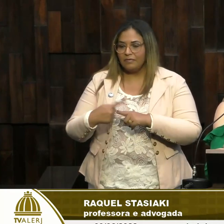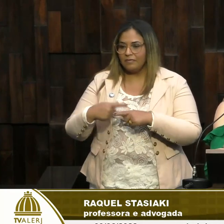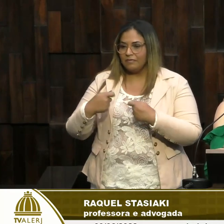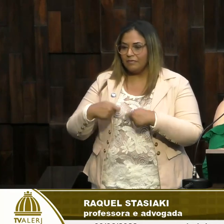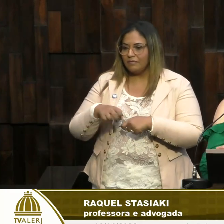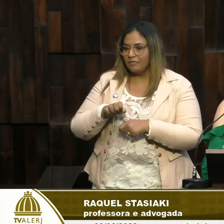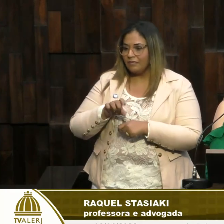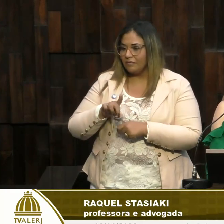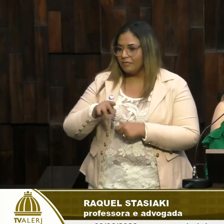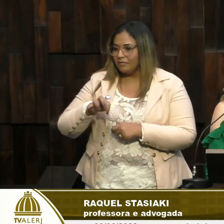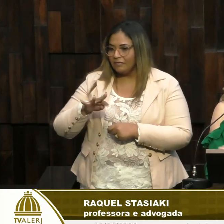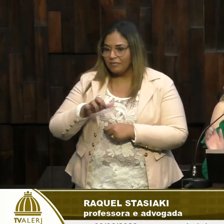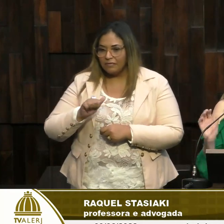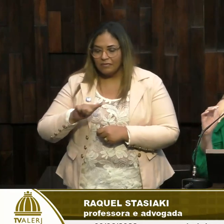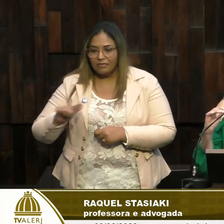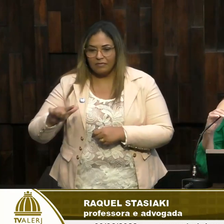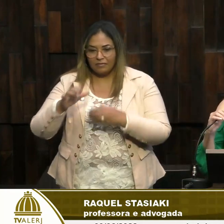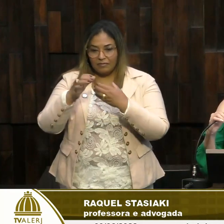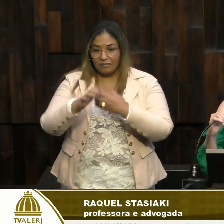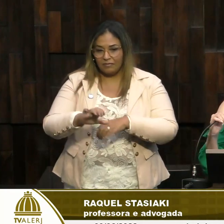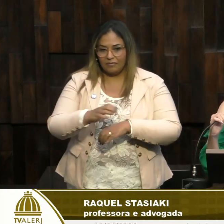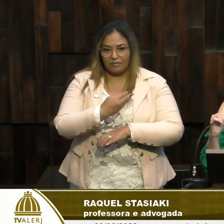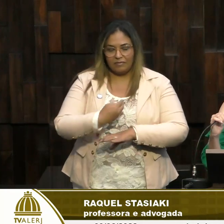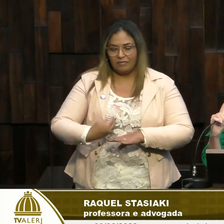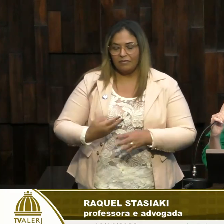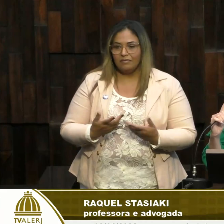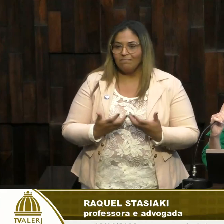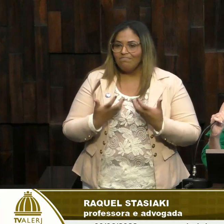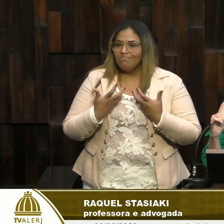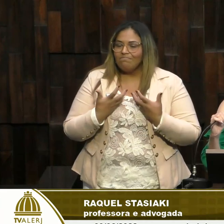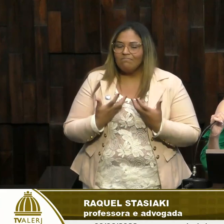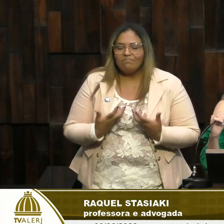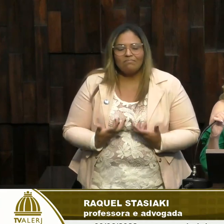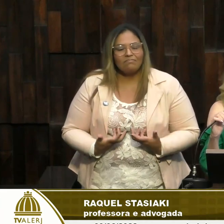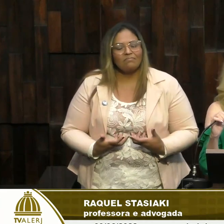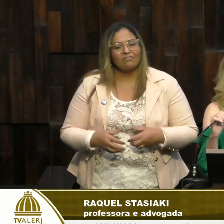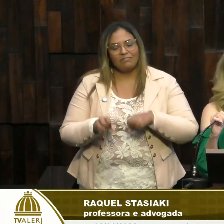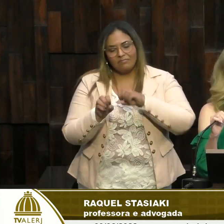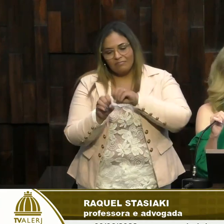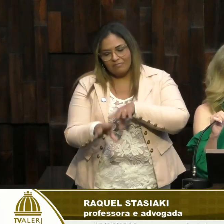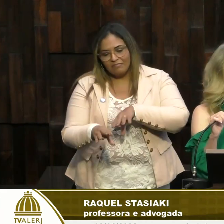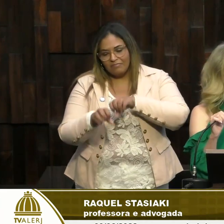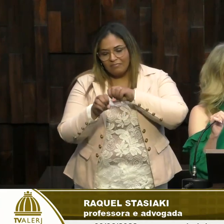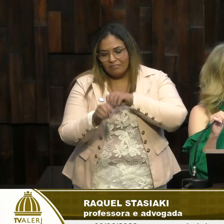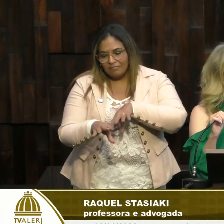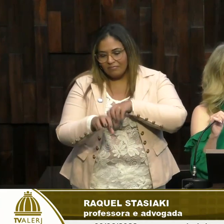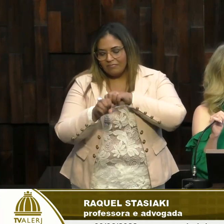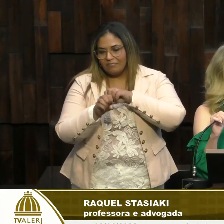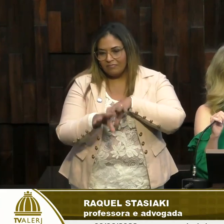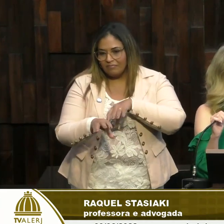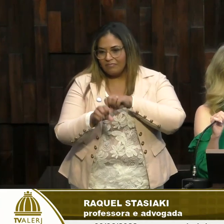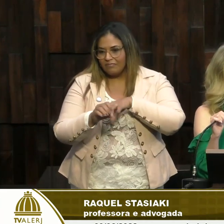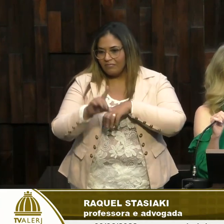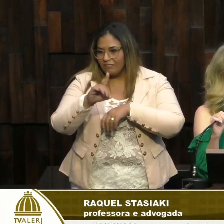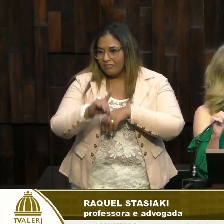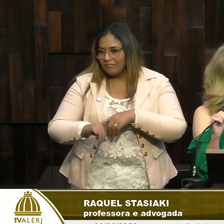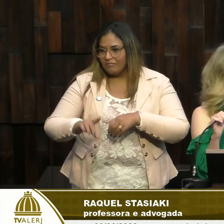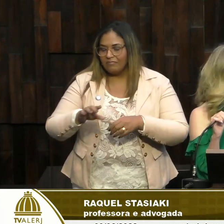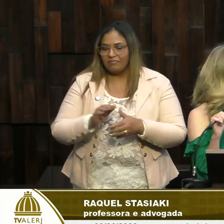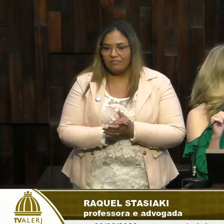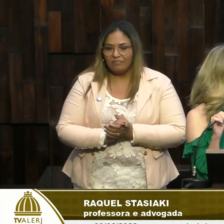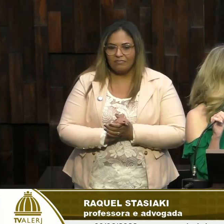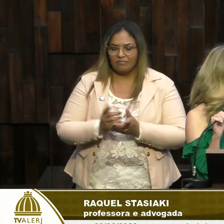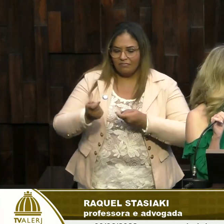concurso público. Para falar a verdade, eu estou muito cansada de dar aula de direito administrativo e falar assim, Prado, o edital